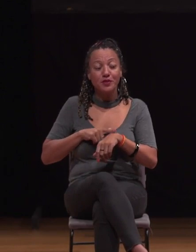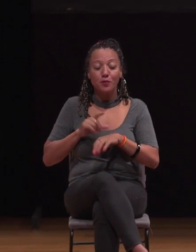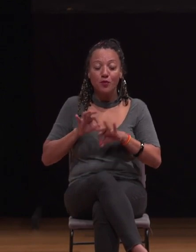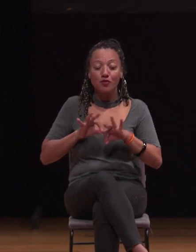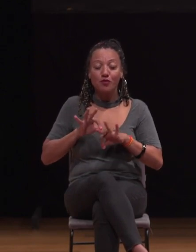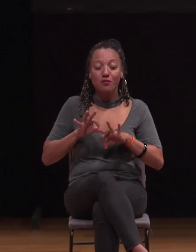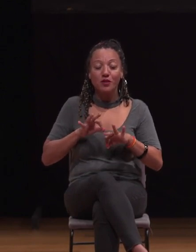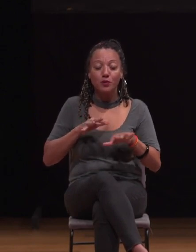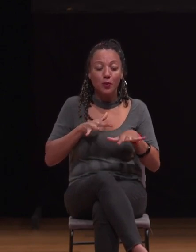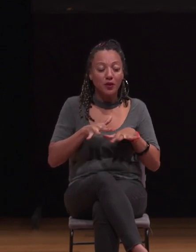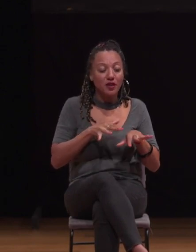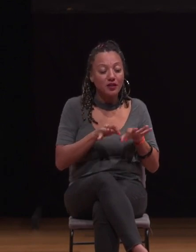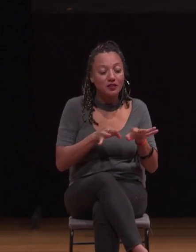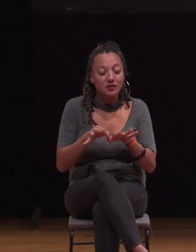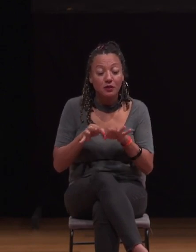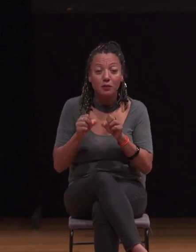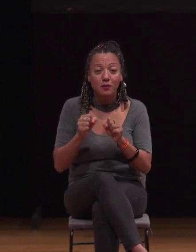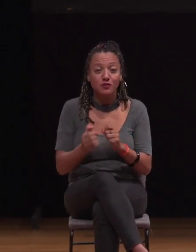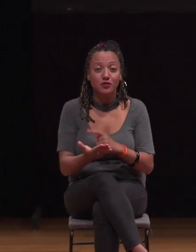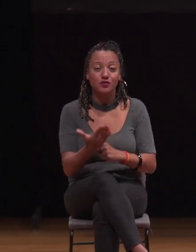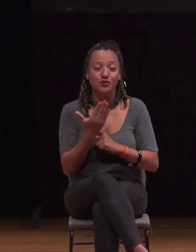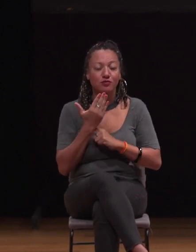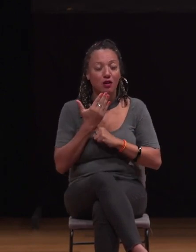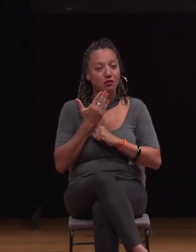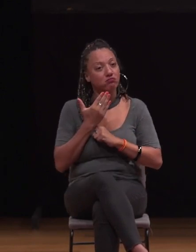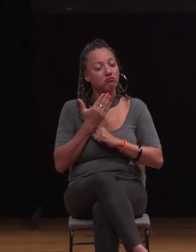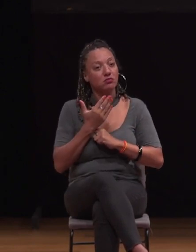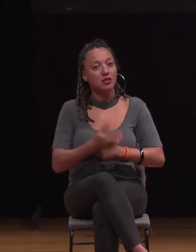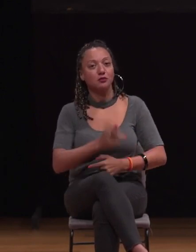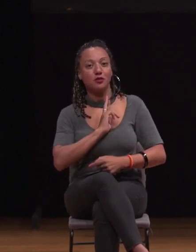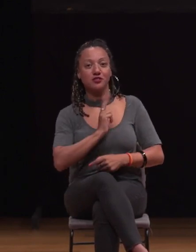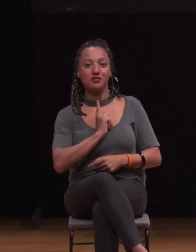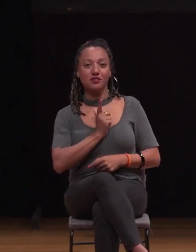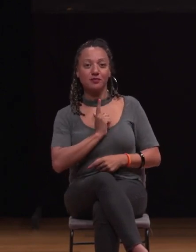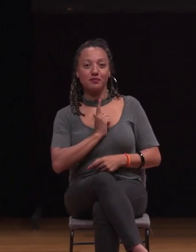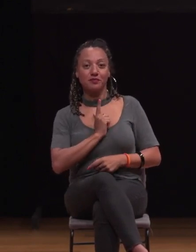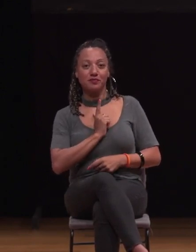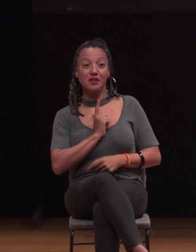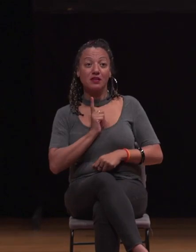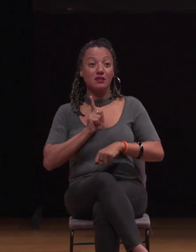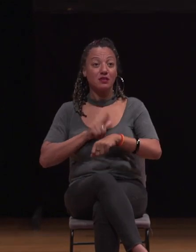que vai dar respostas para o que a gente precisa fazer. Tem hora que atrapalha.